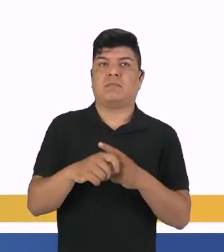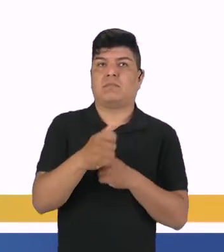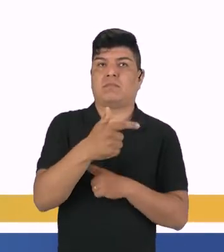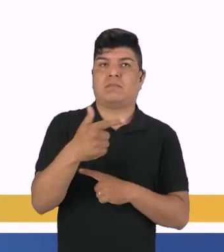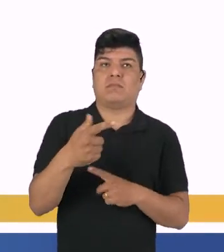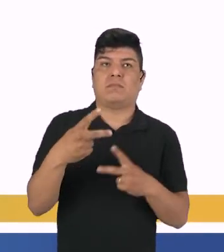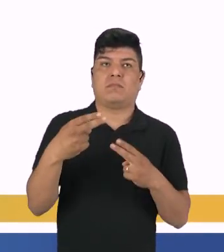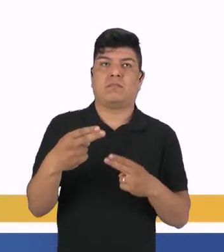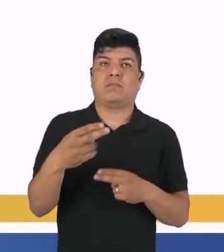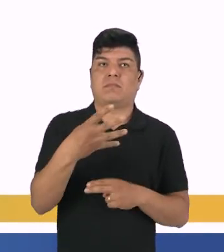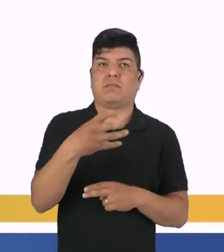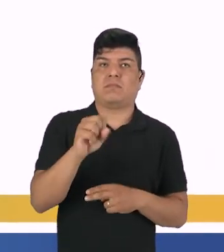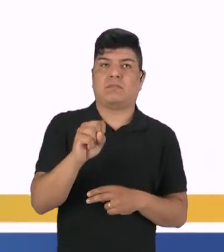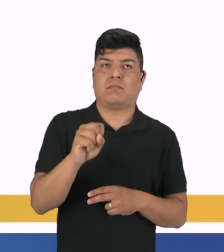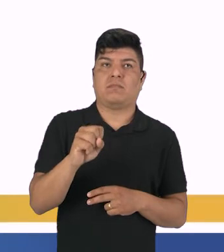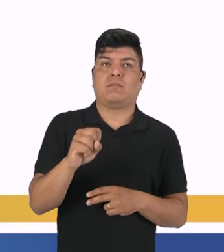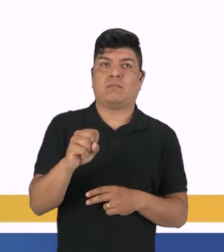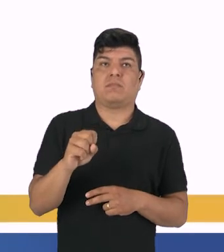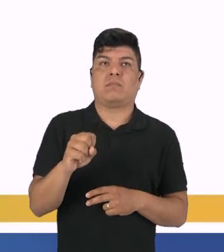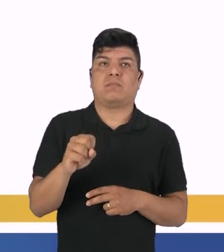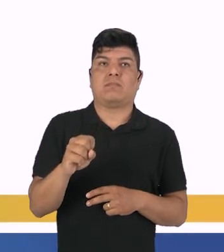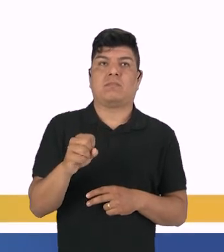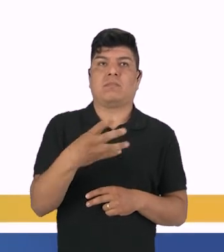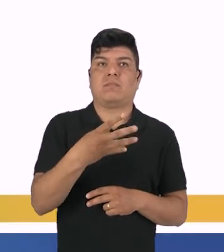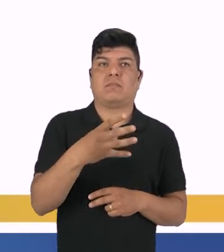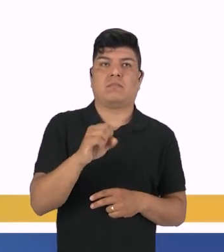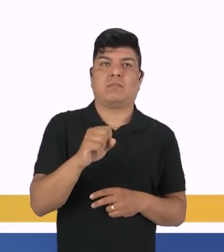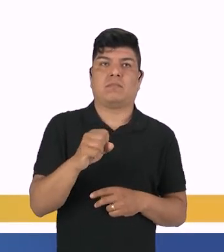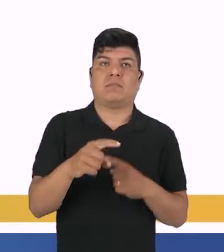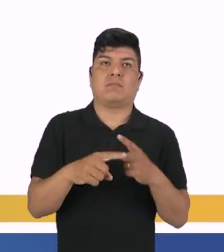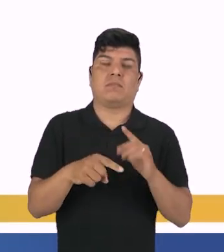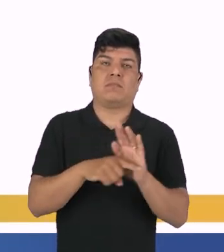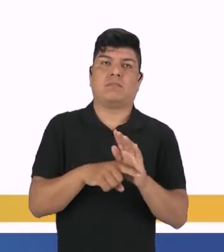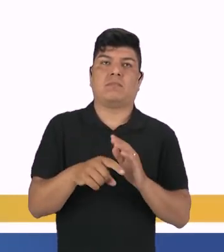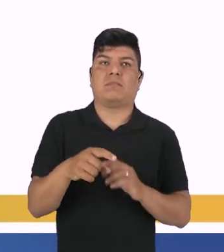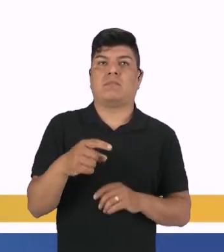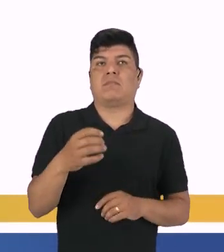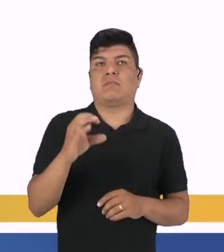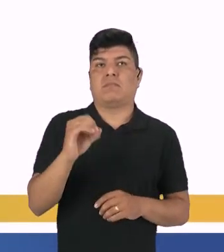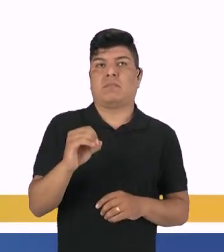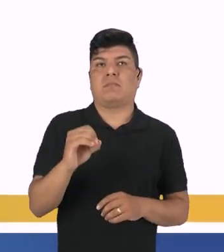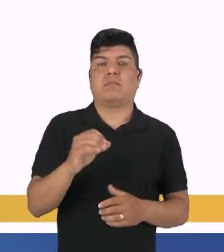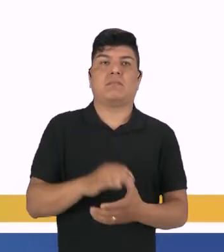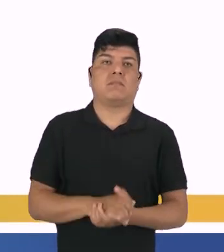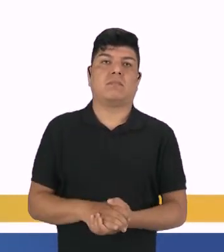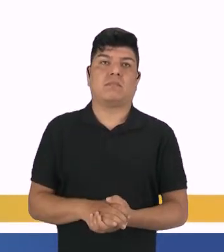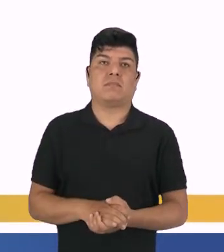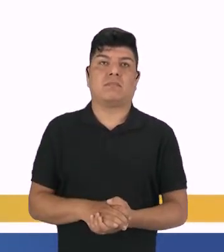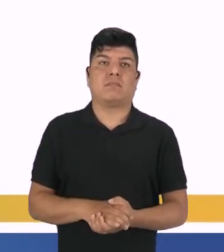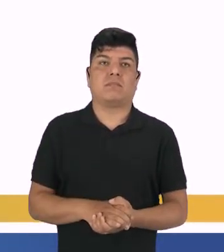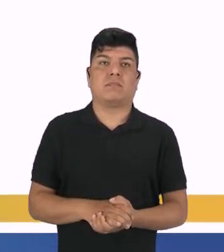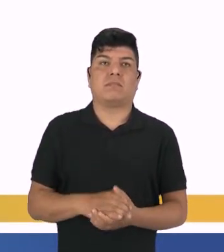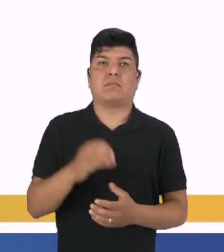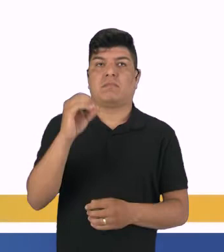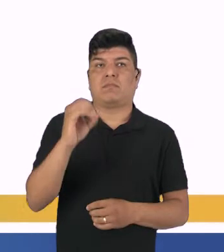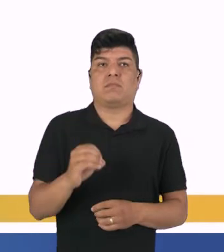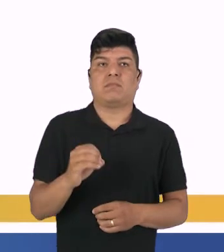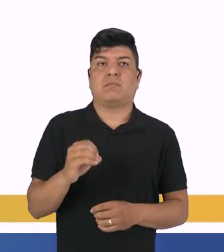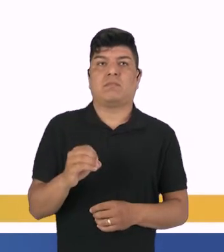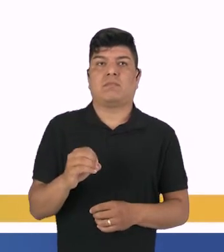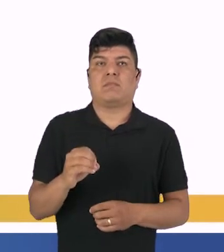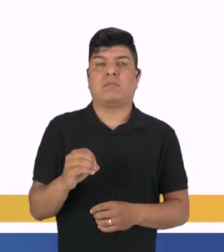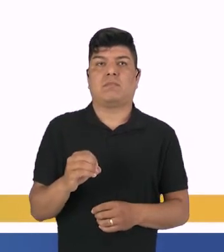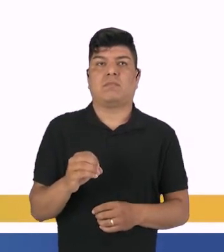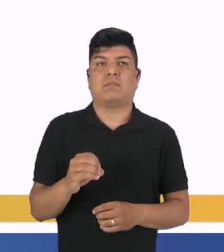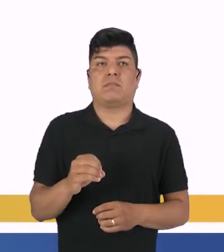12... 48. 48 menos 48, 0. Aí eu vou descer o outro 0.